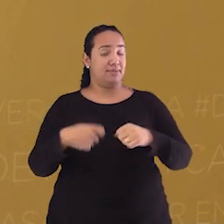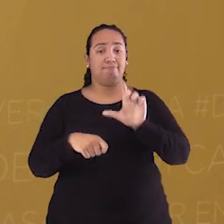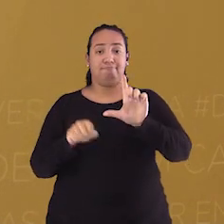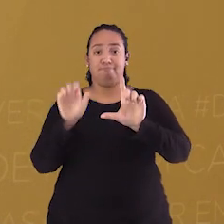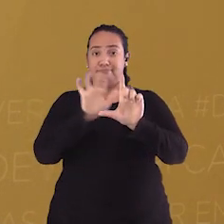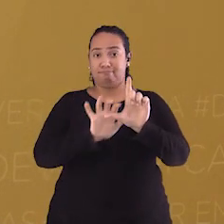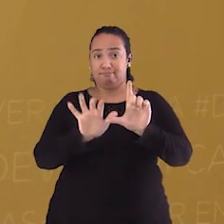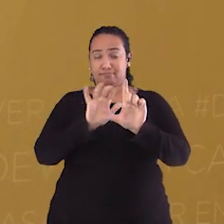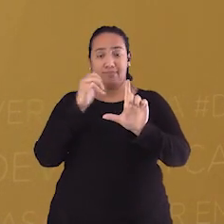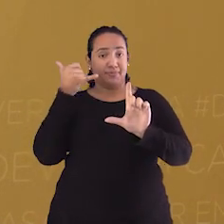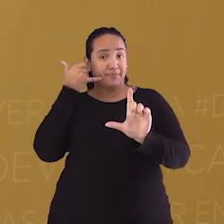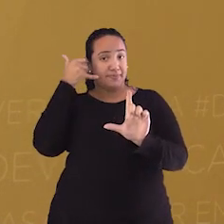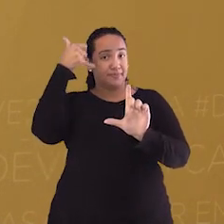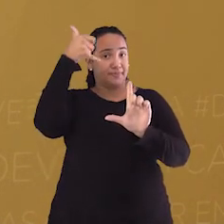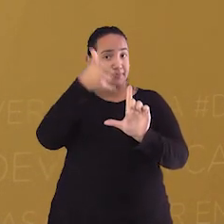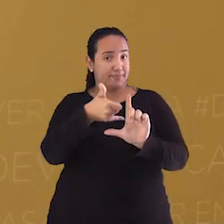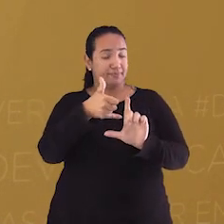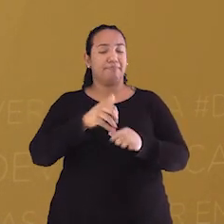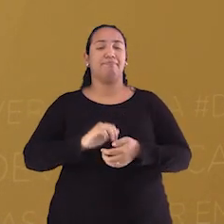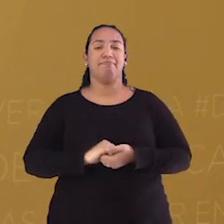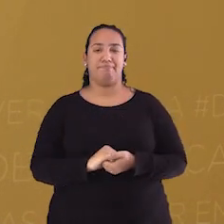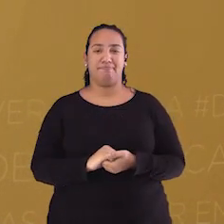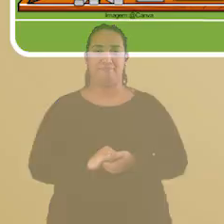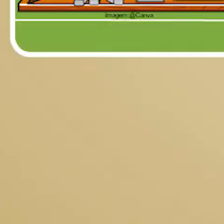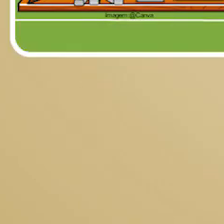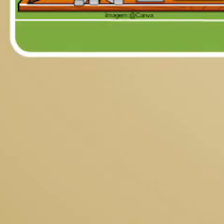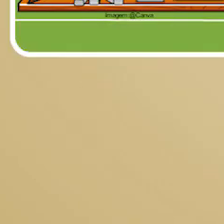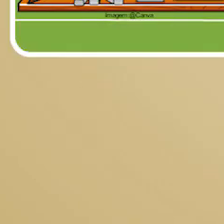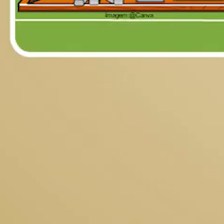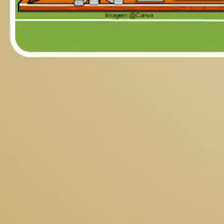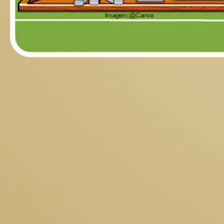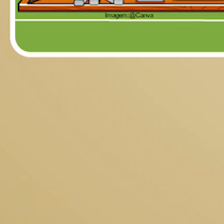celular para o QR Code que está aqui na sua tela.